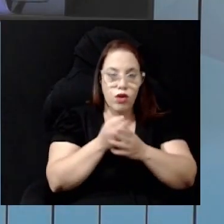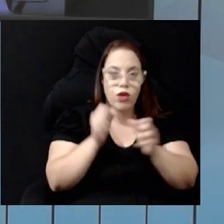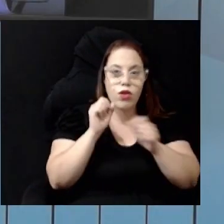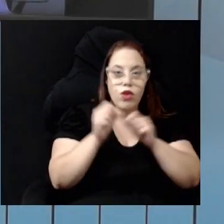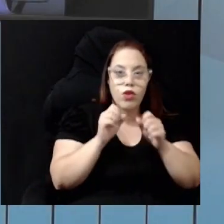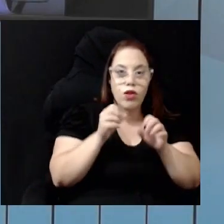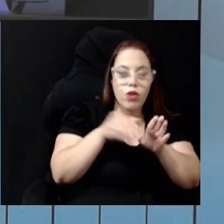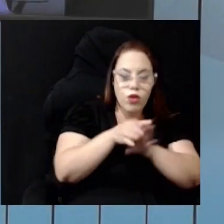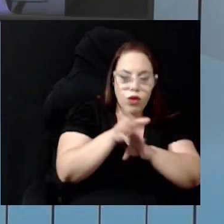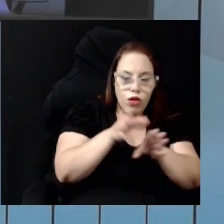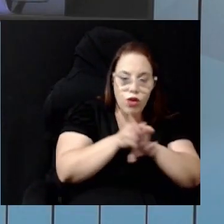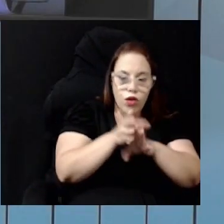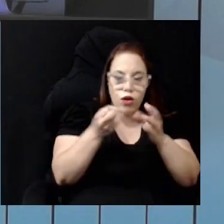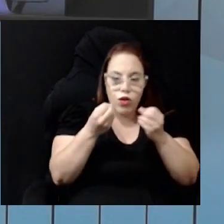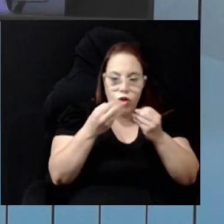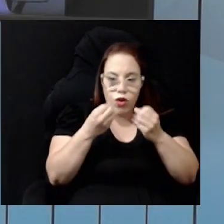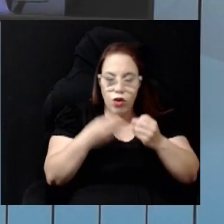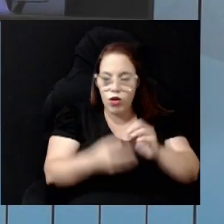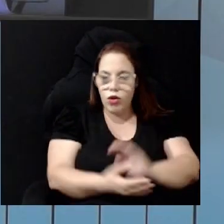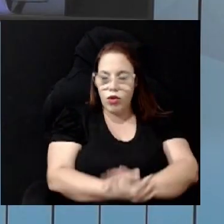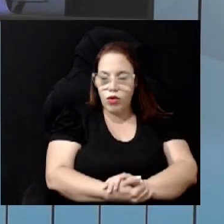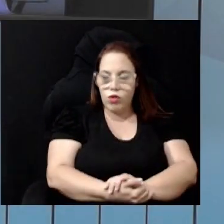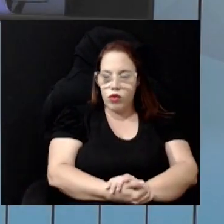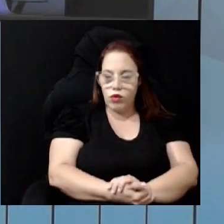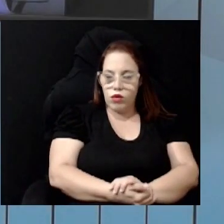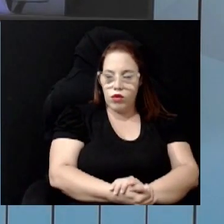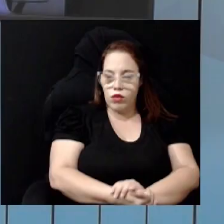manifestando. Tem alguma orientação nesse sentido?